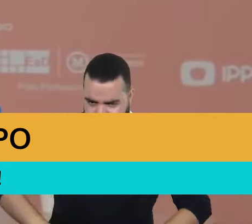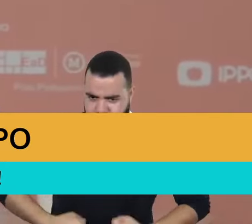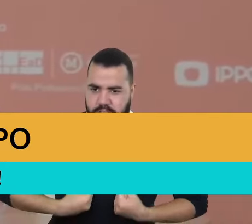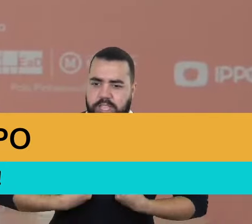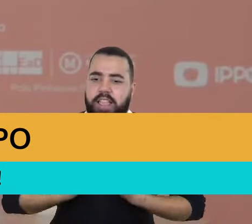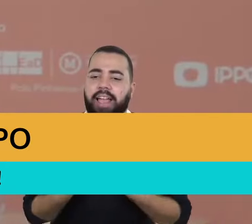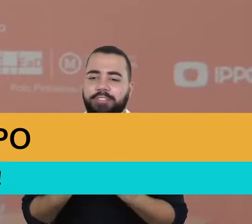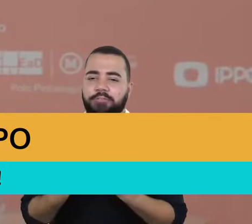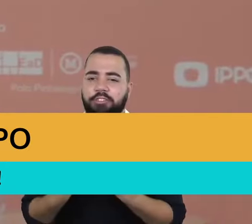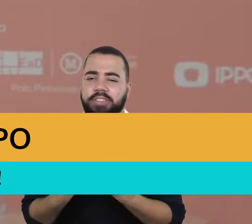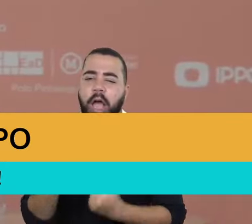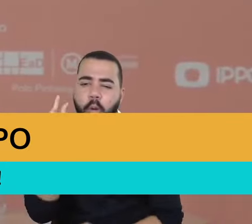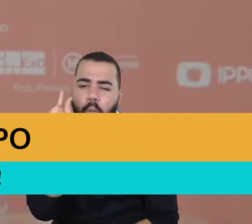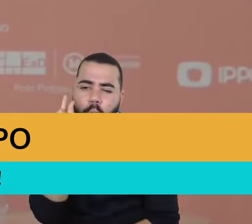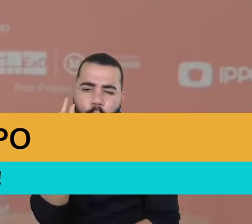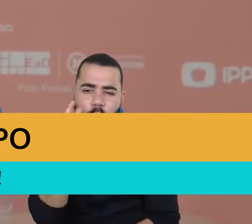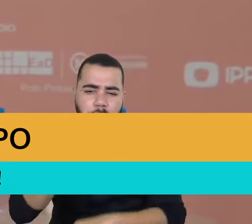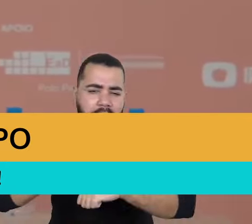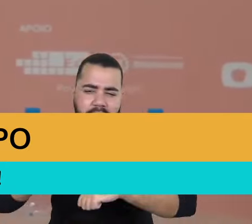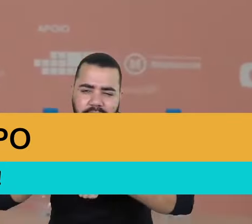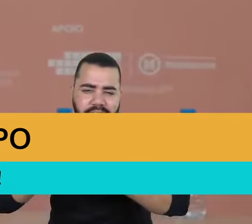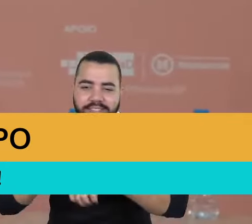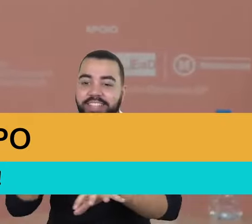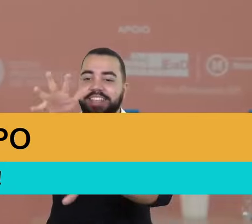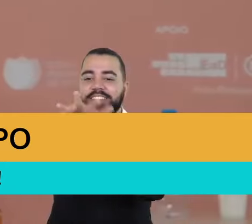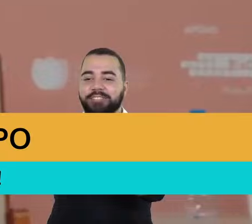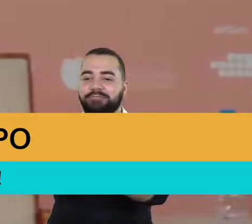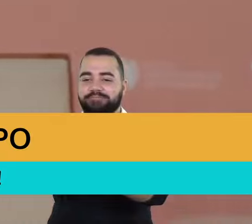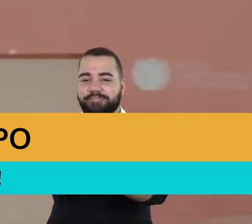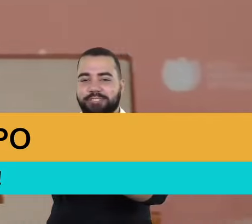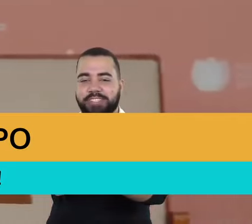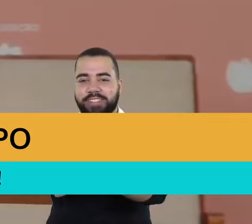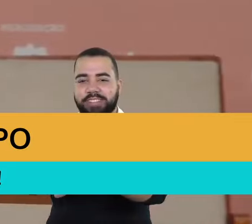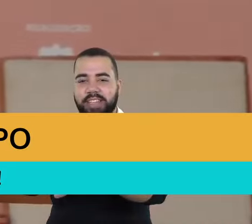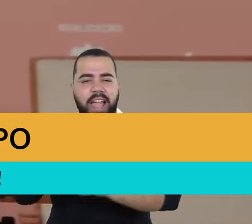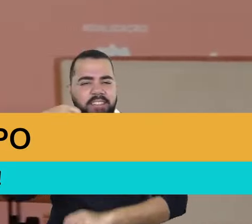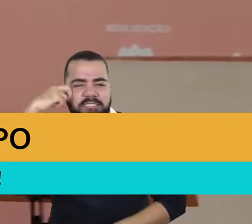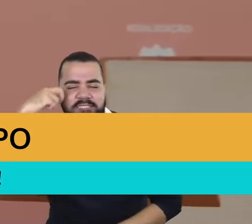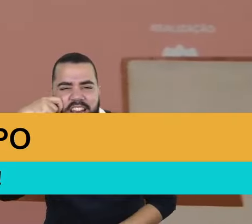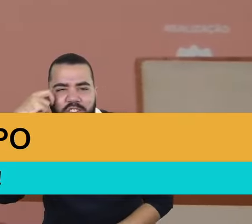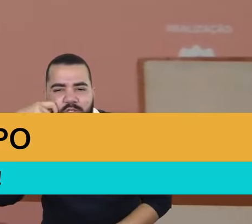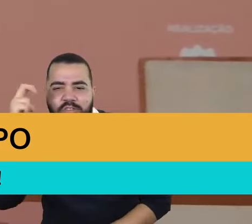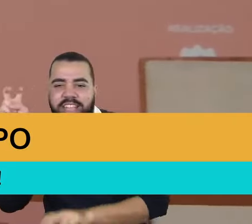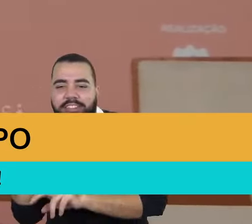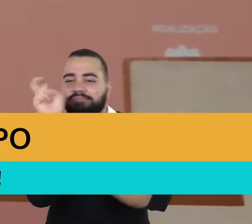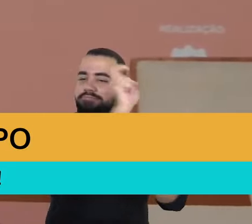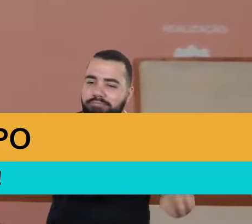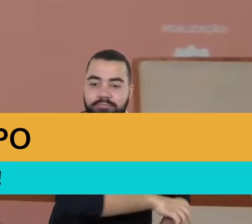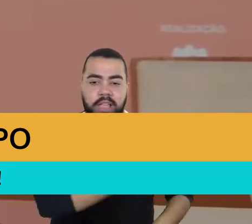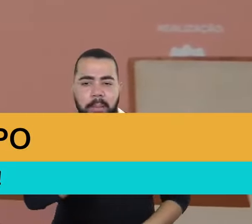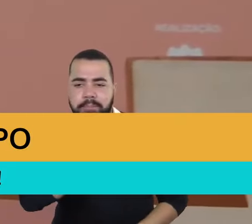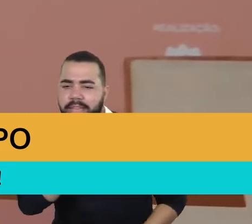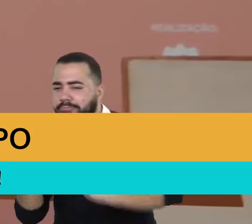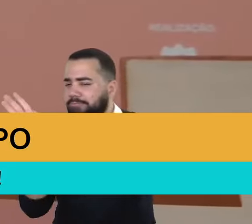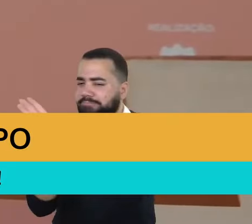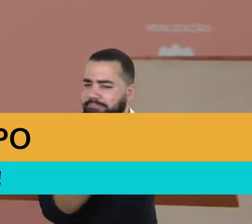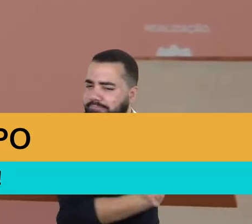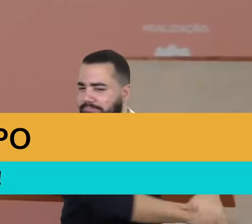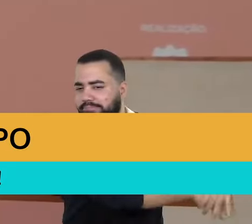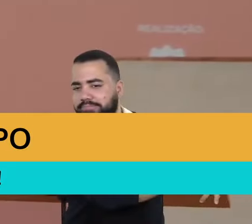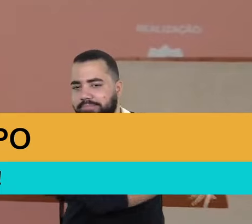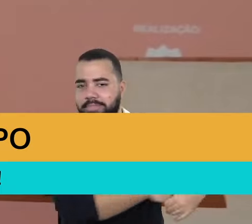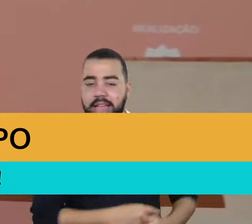se esforçar um pouquinho mais e acolher. Não precisa ter vergonha, não precisa ter medo. É sentar para